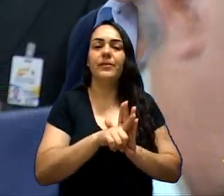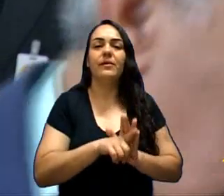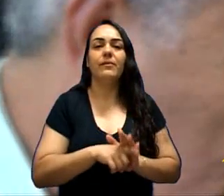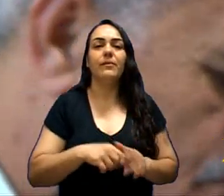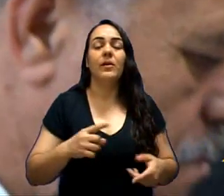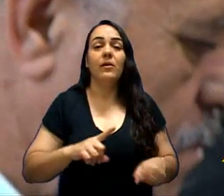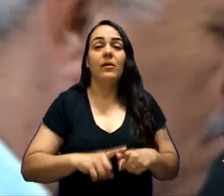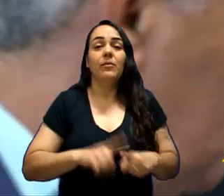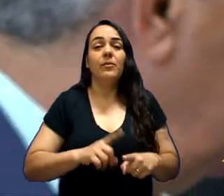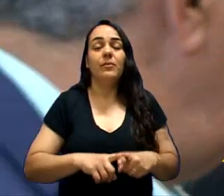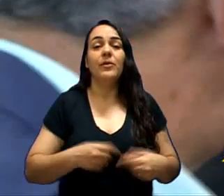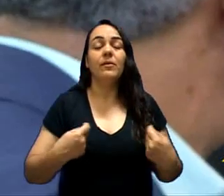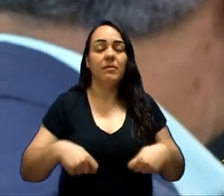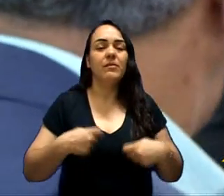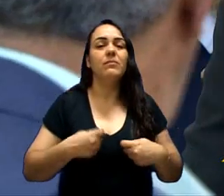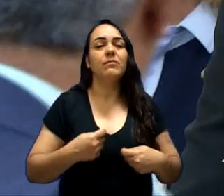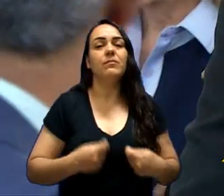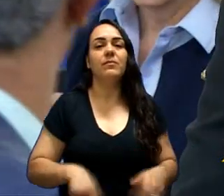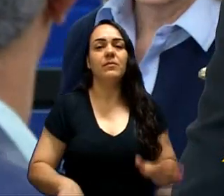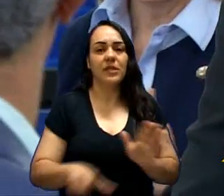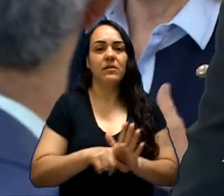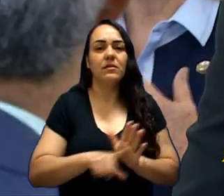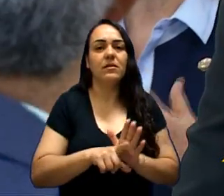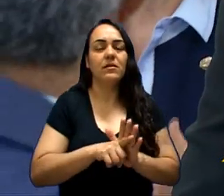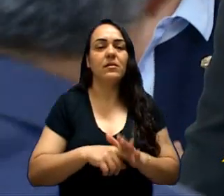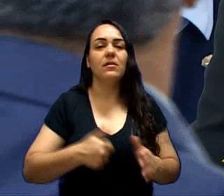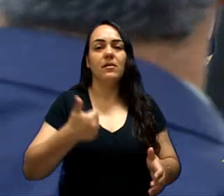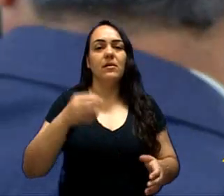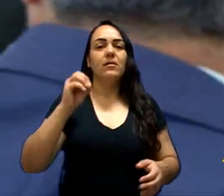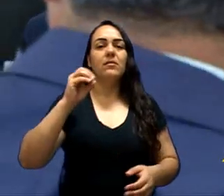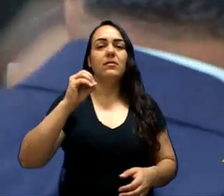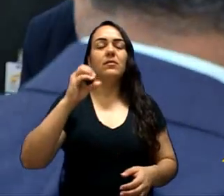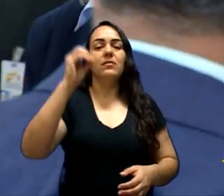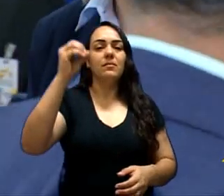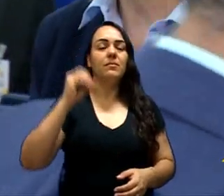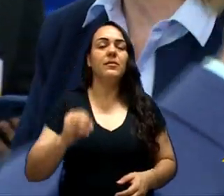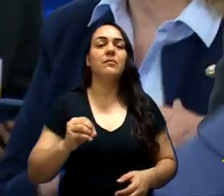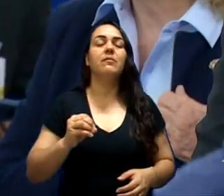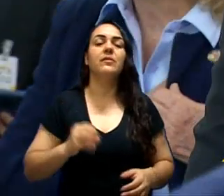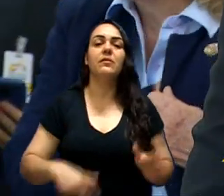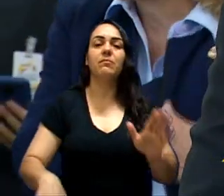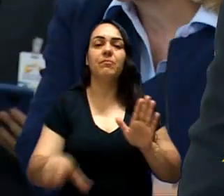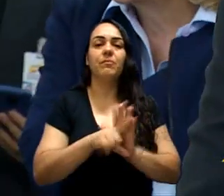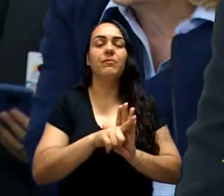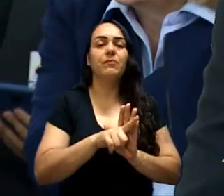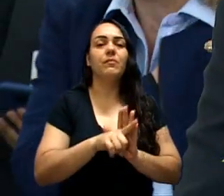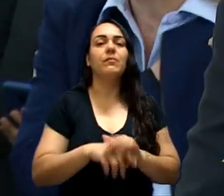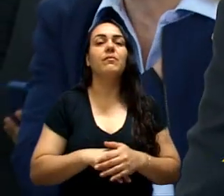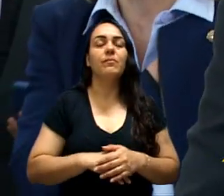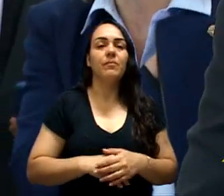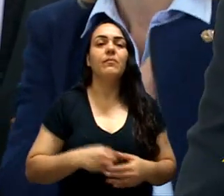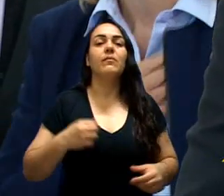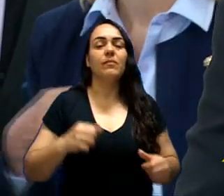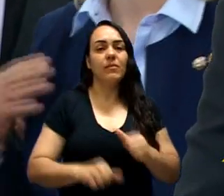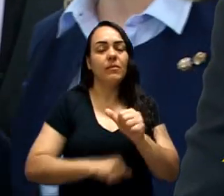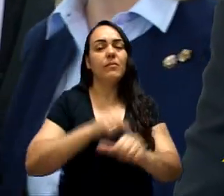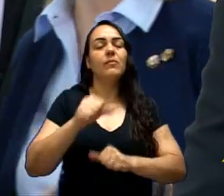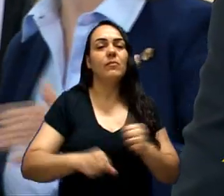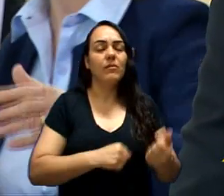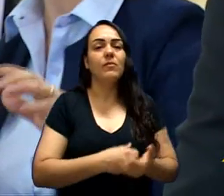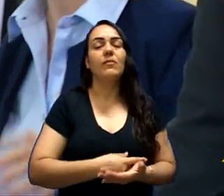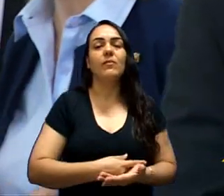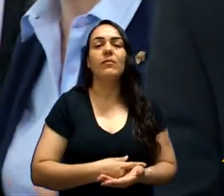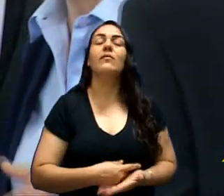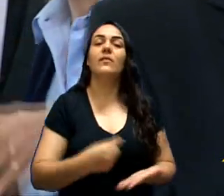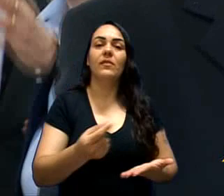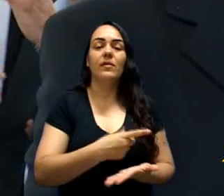inviabiliza legalmente quase que, se não 100%, pelo menos 70%, 80%, rodar as nossas emendas